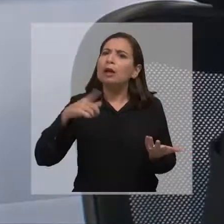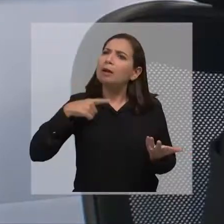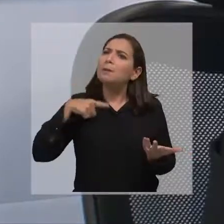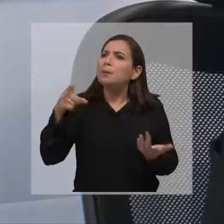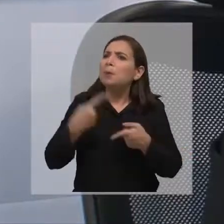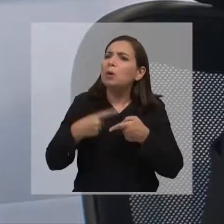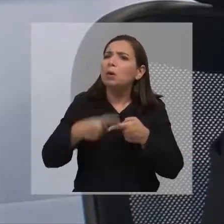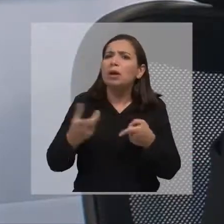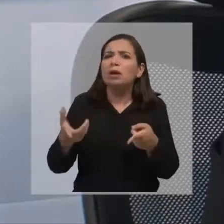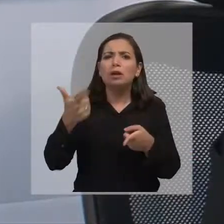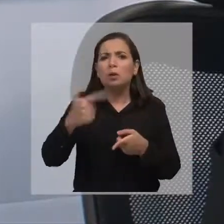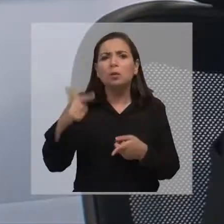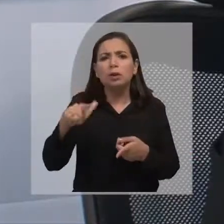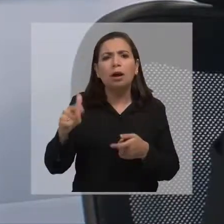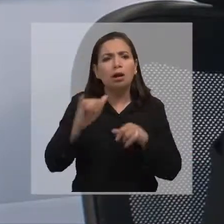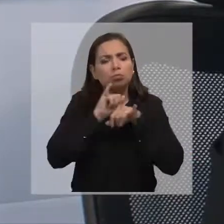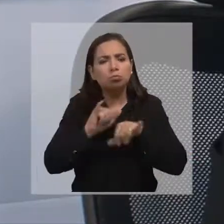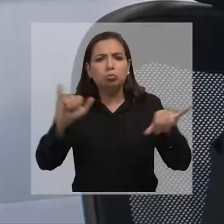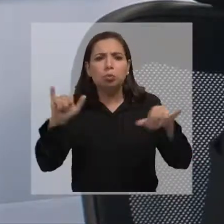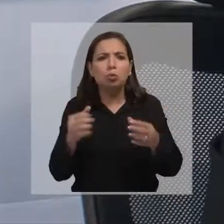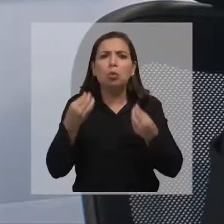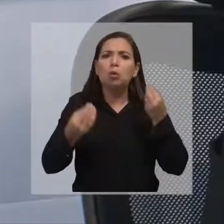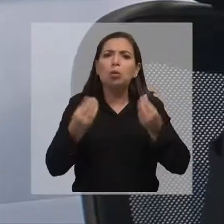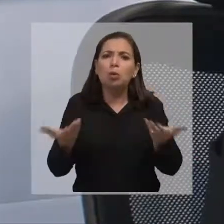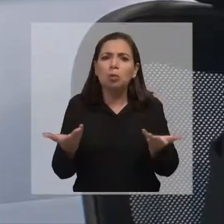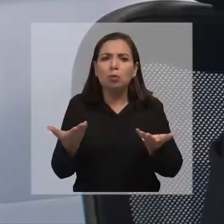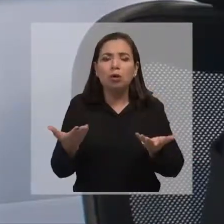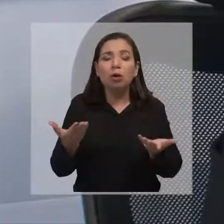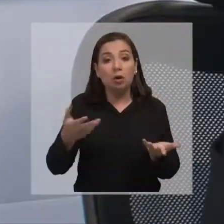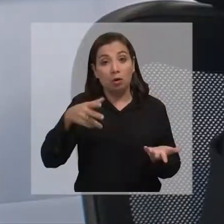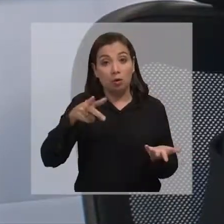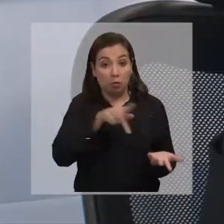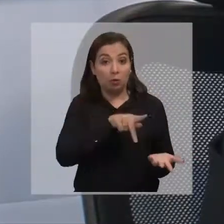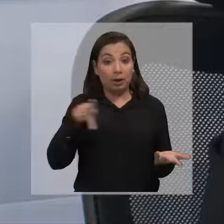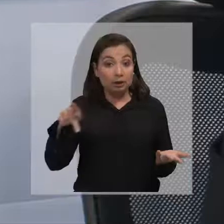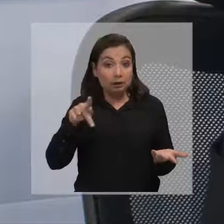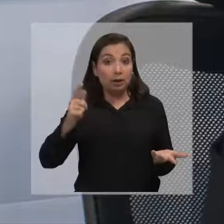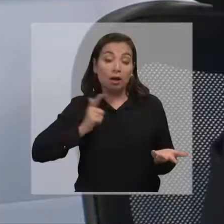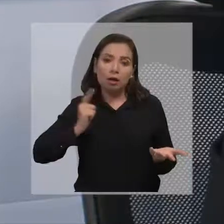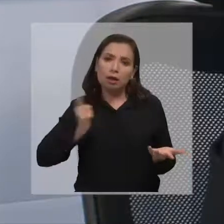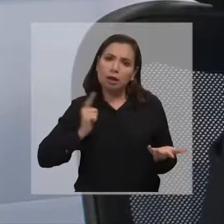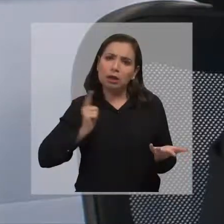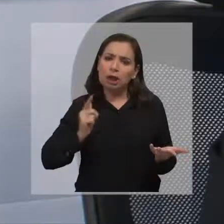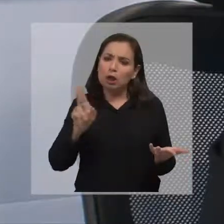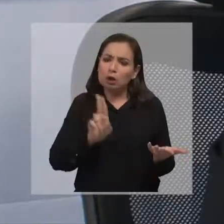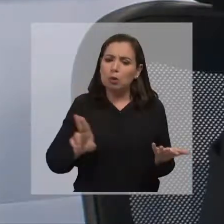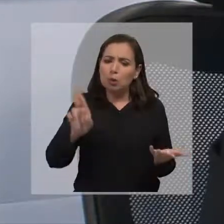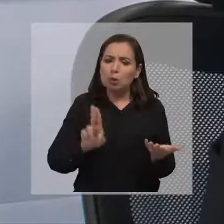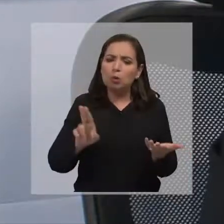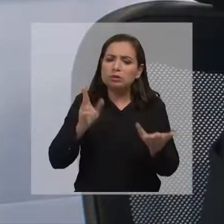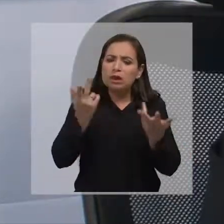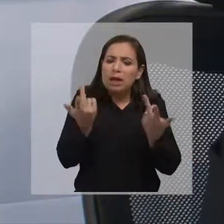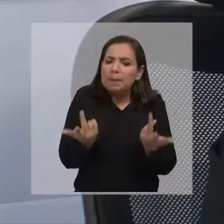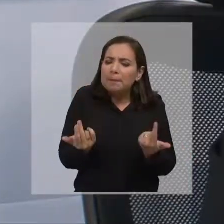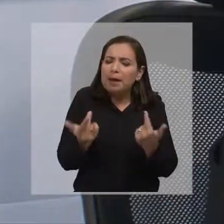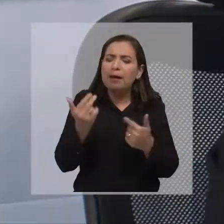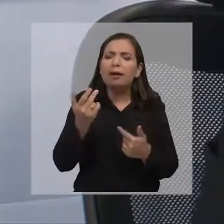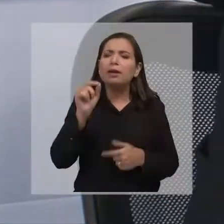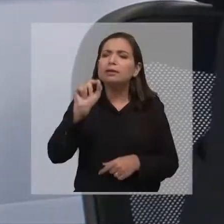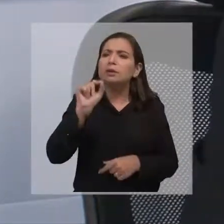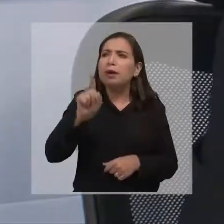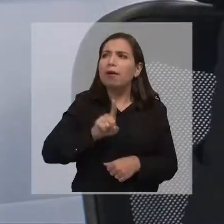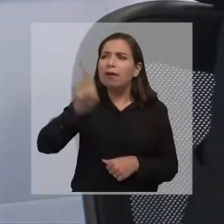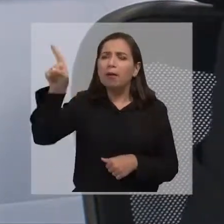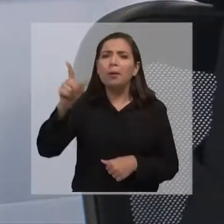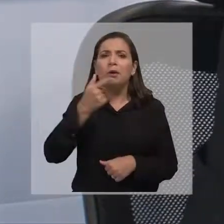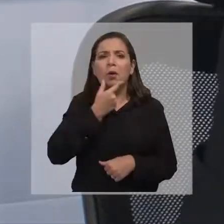uma liderança, né? O presidente, ele usa esse expediente do Donald Trump, que eu acho que tanto lá